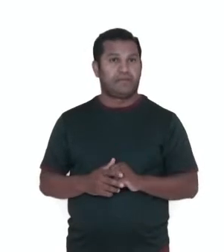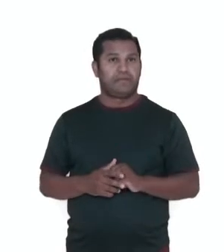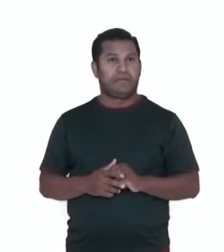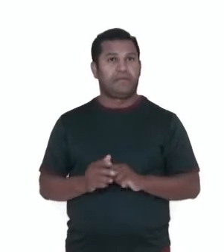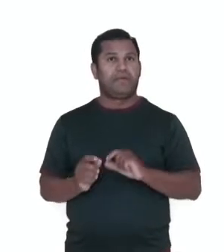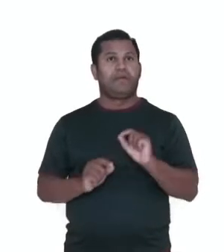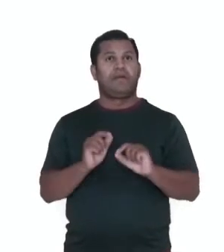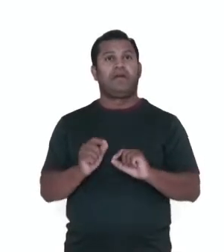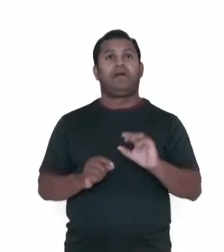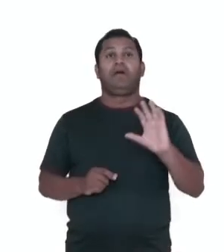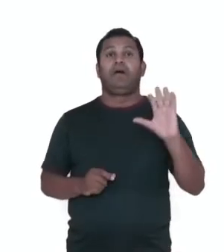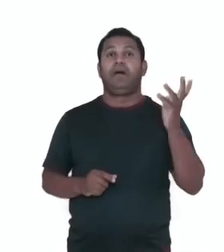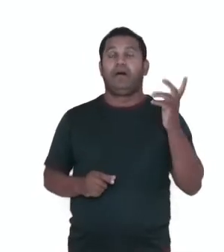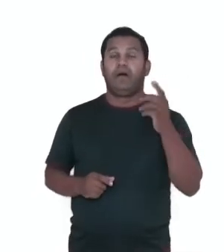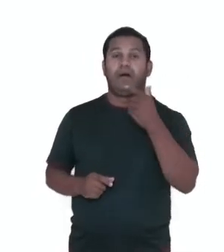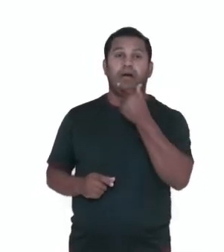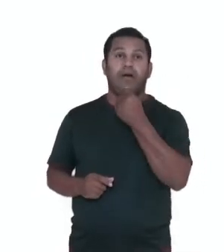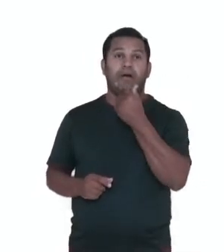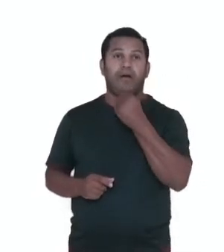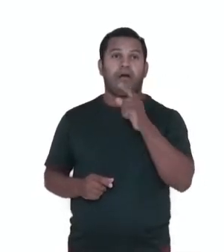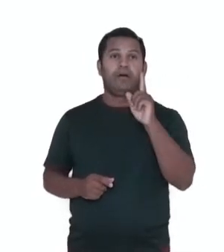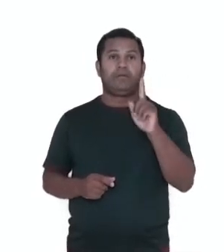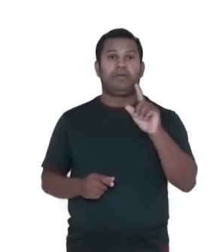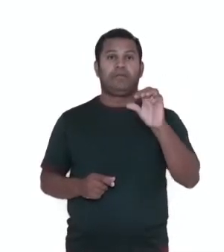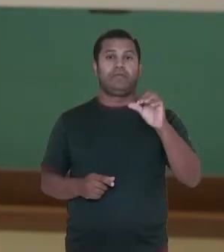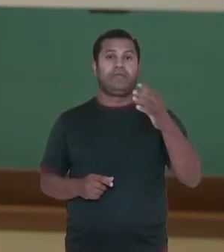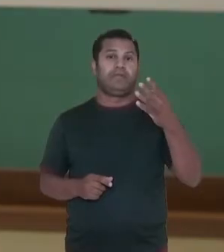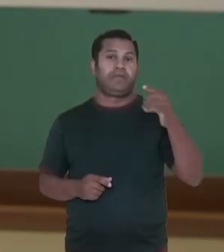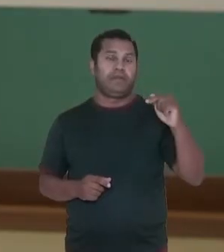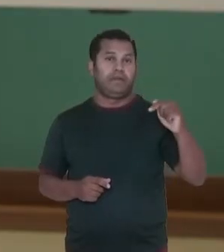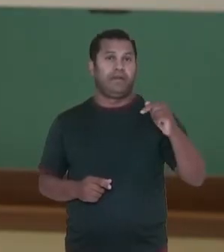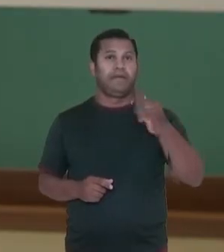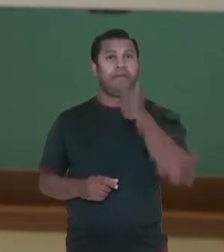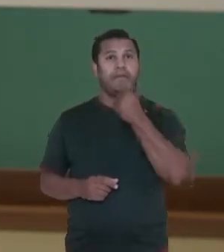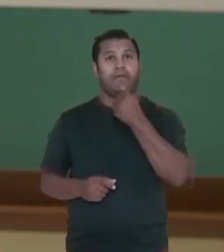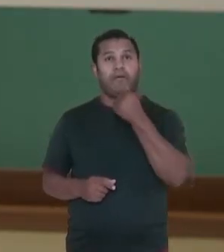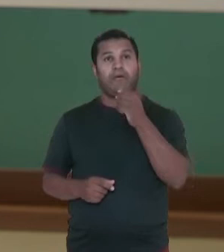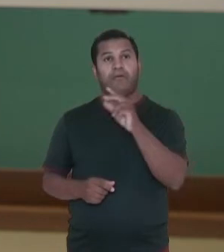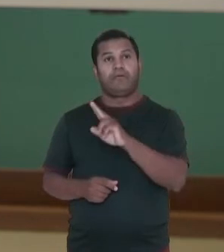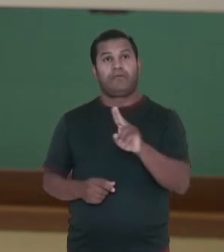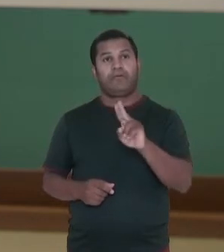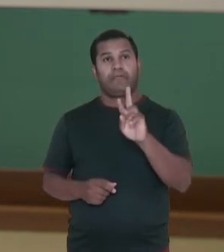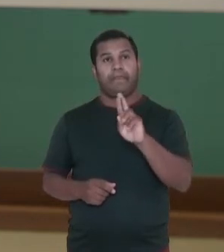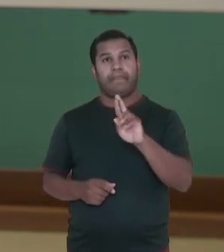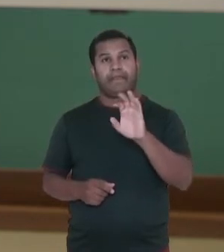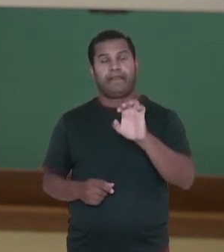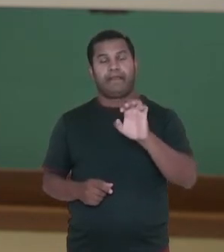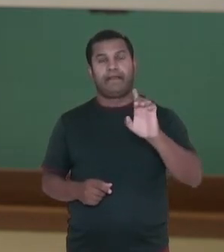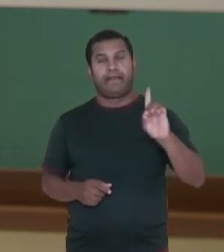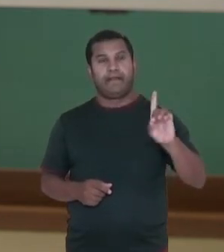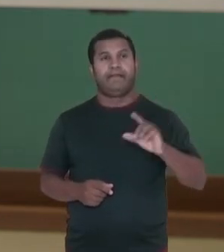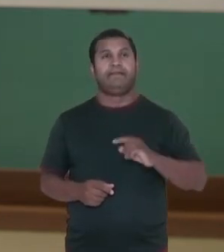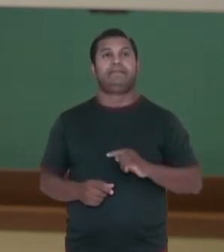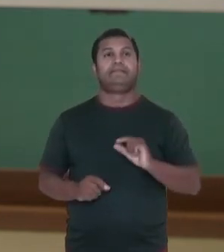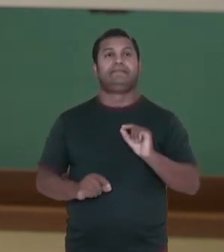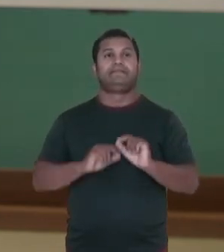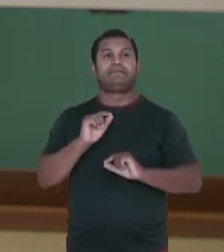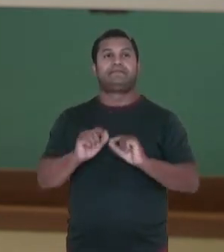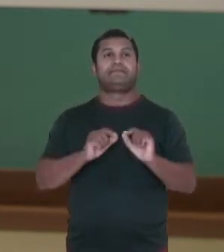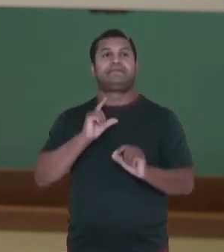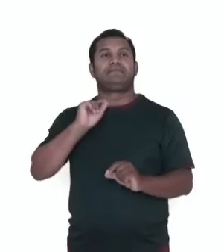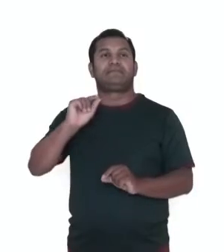em 1947. E ele também era chamado de esclarecimento genético. O que que era isso? Olha,